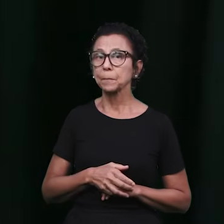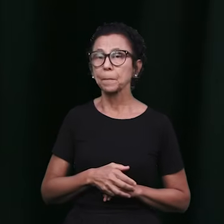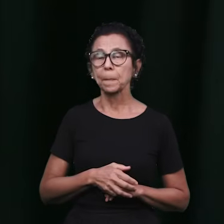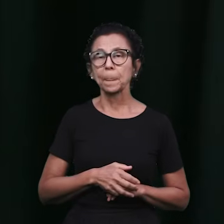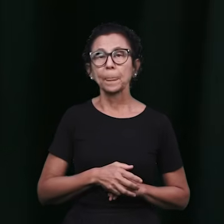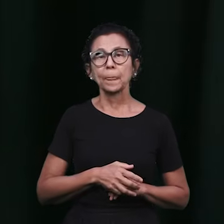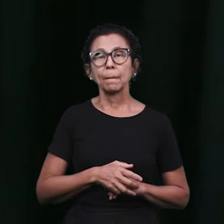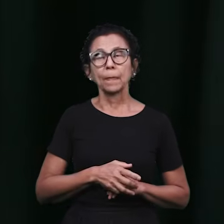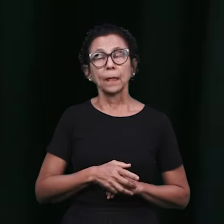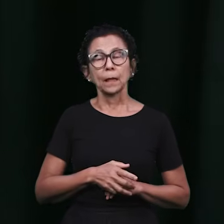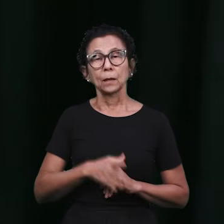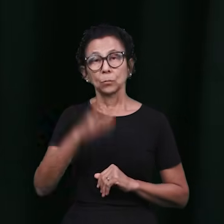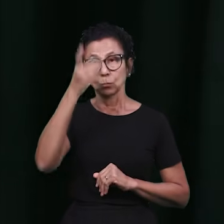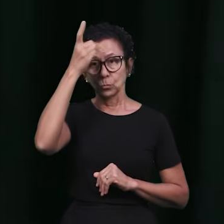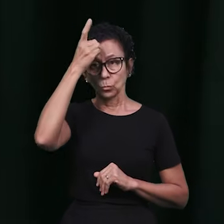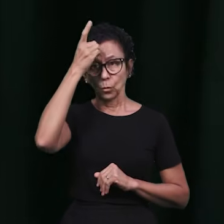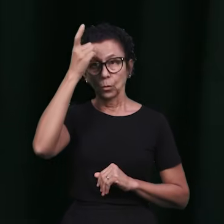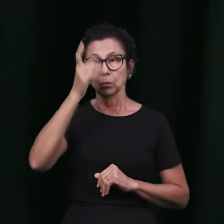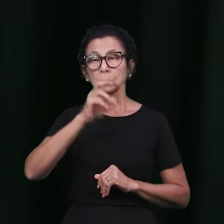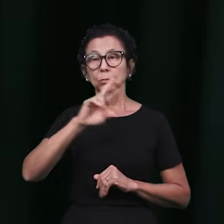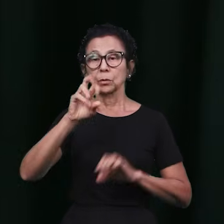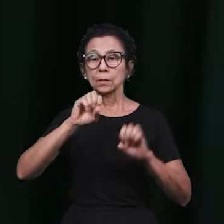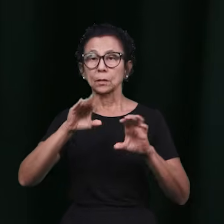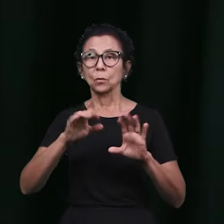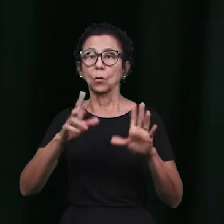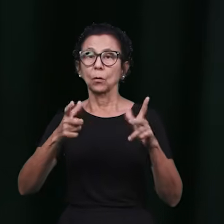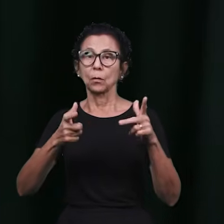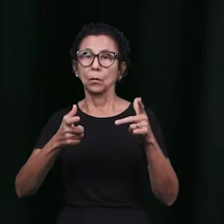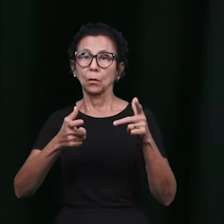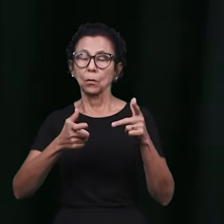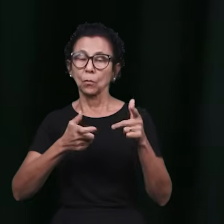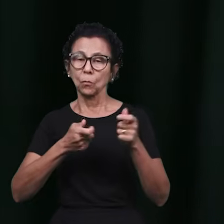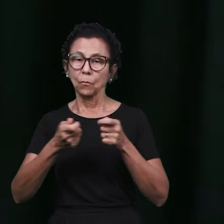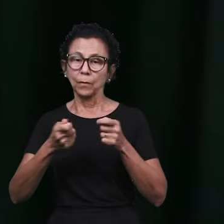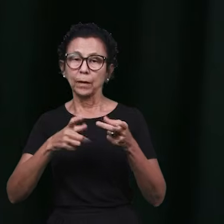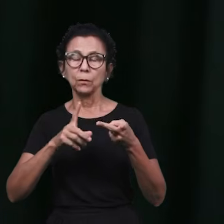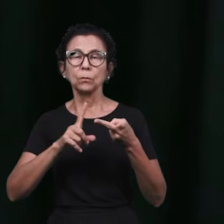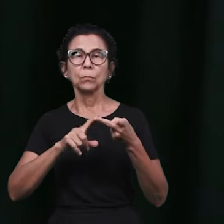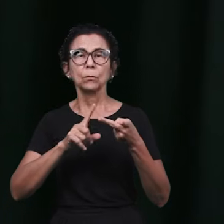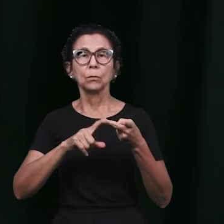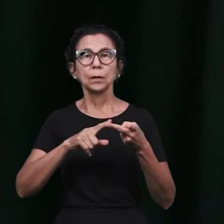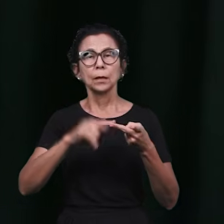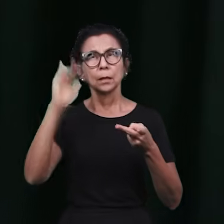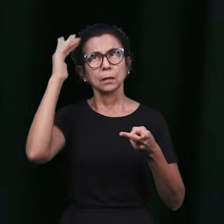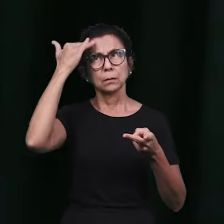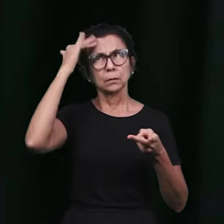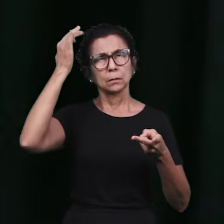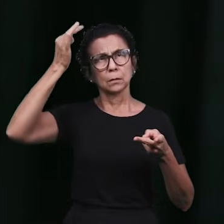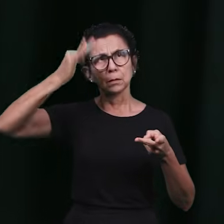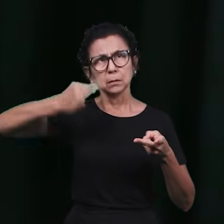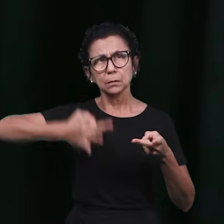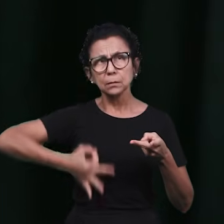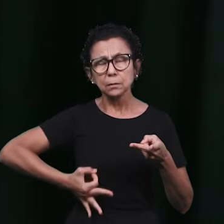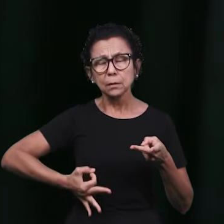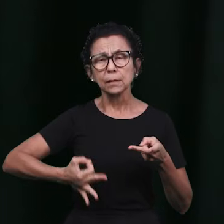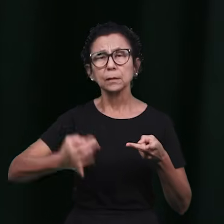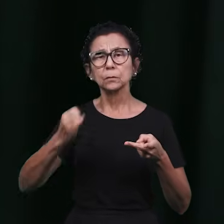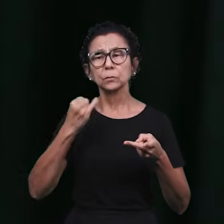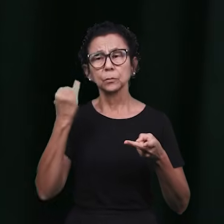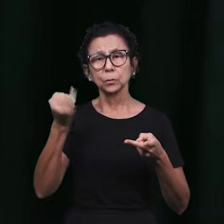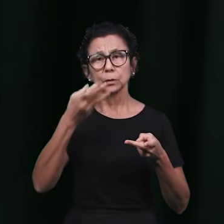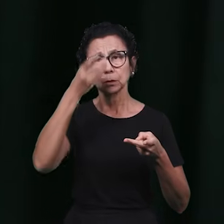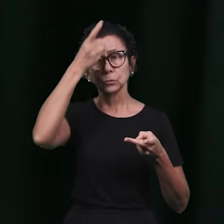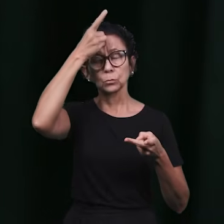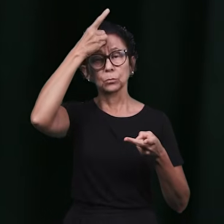o governo sobre os dons, o Senhor nos deu sabedoria, discernimento, mostrando a importância desses